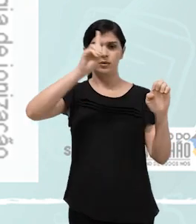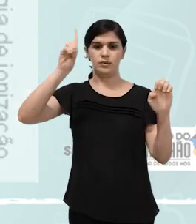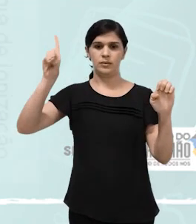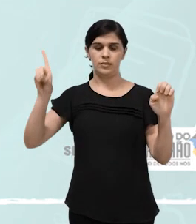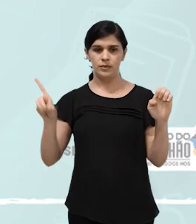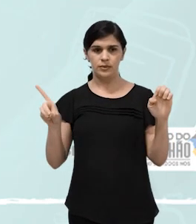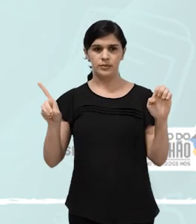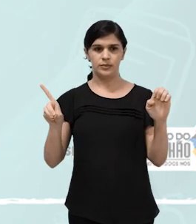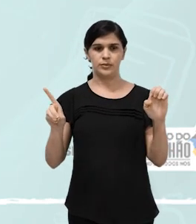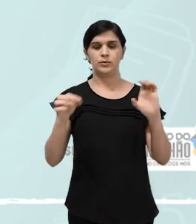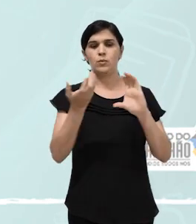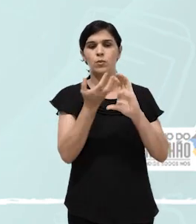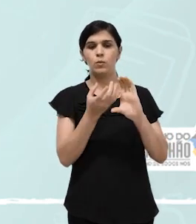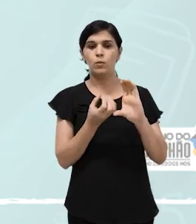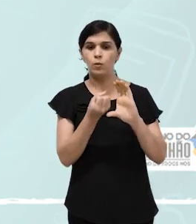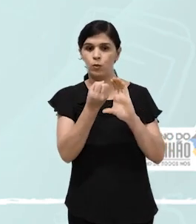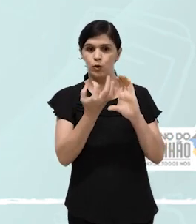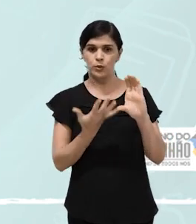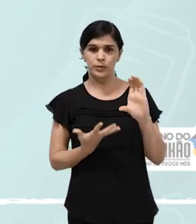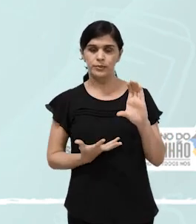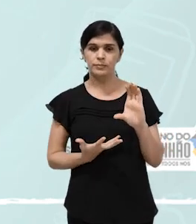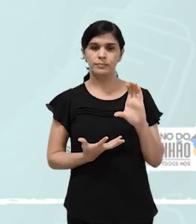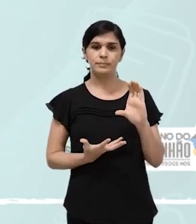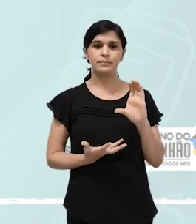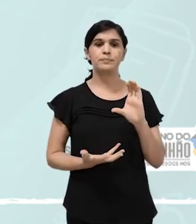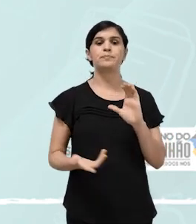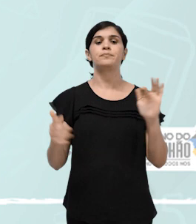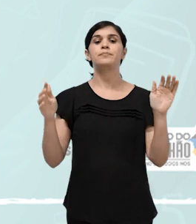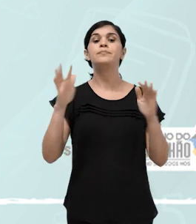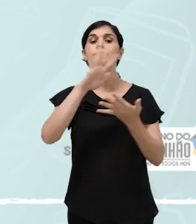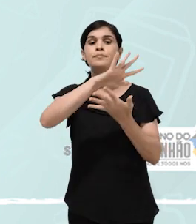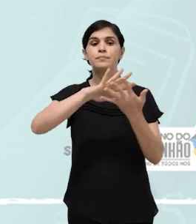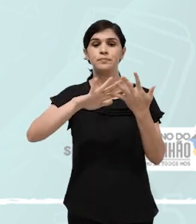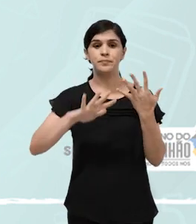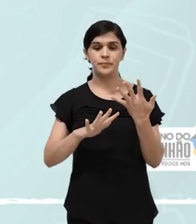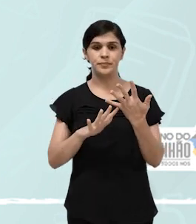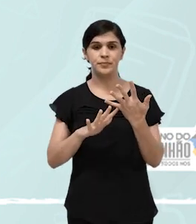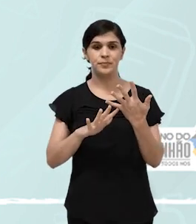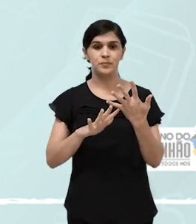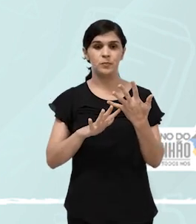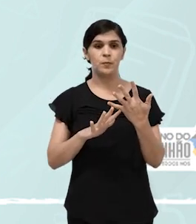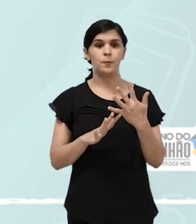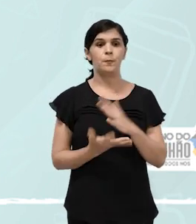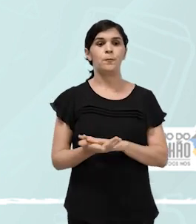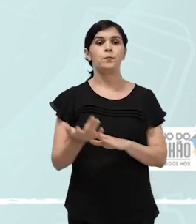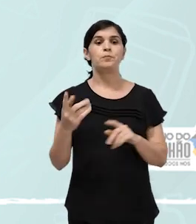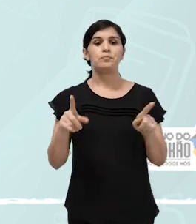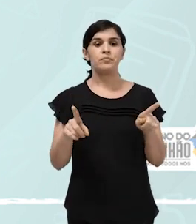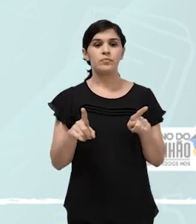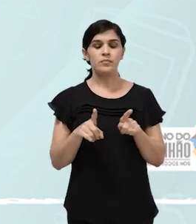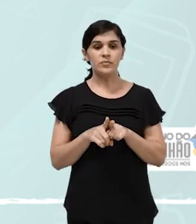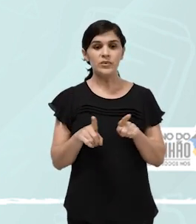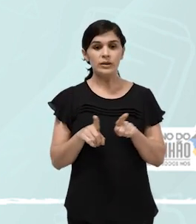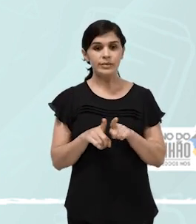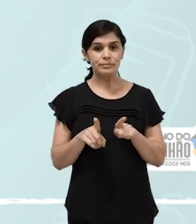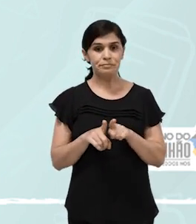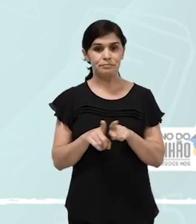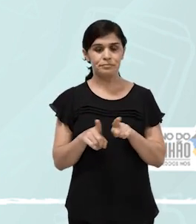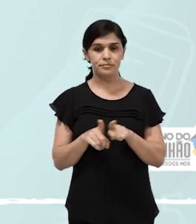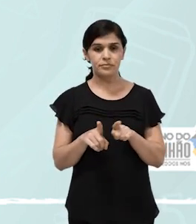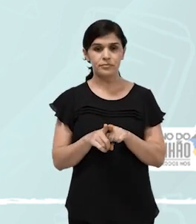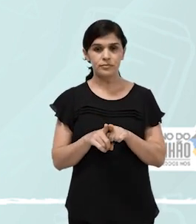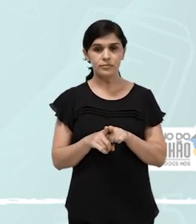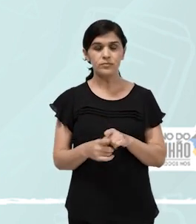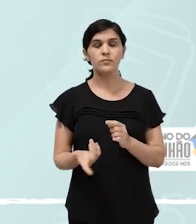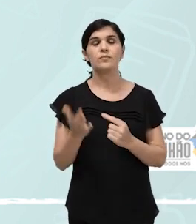propriedade periódica, afinidade eletrônica ou eletroafinidade. Mais uma vez, lembrando, nós vamos